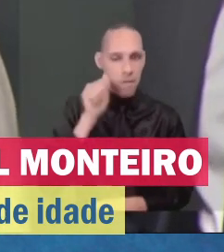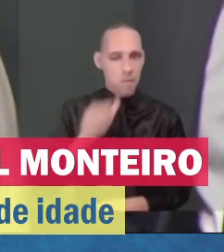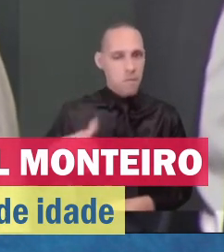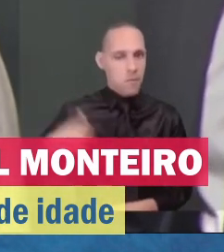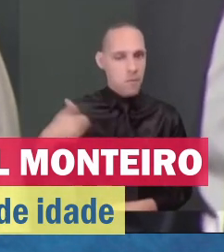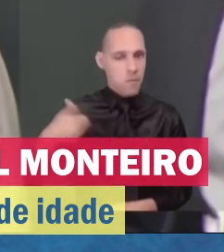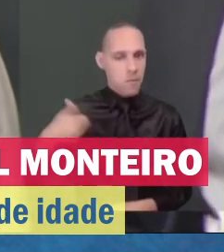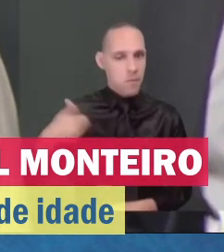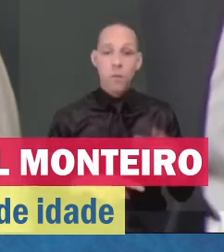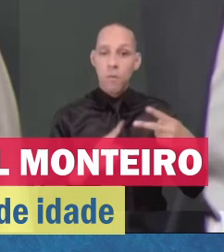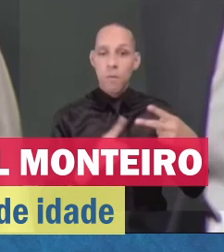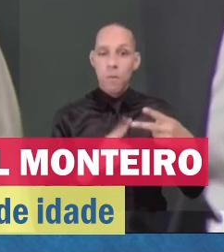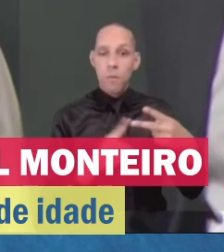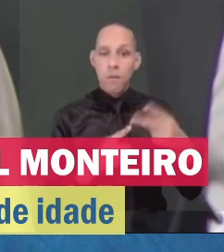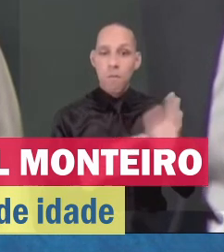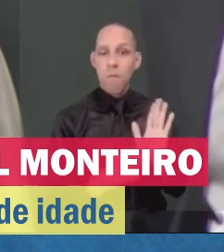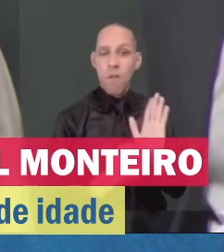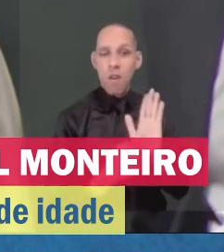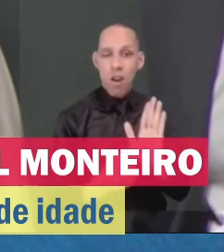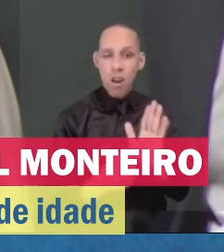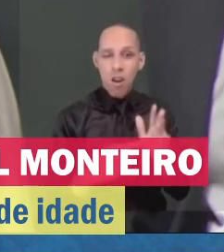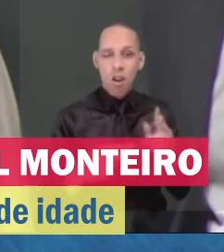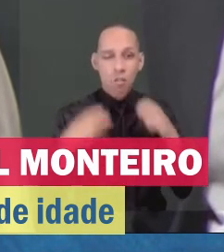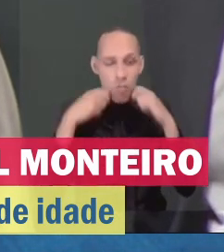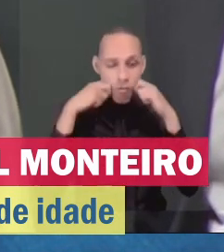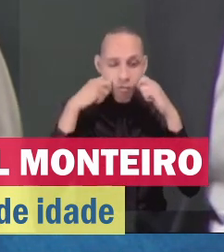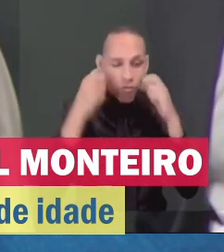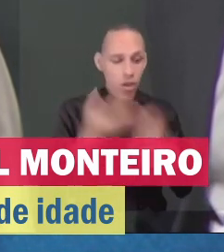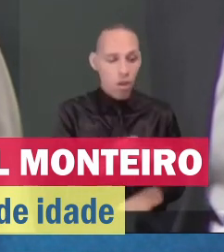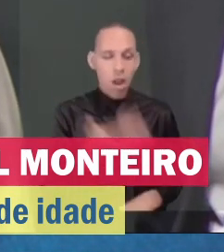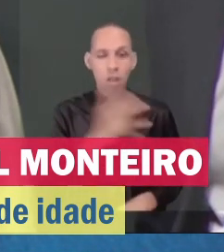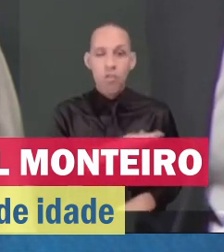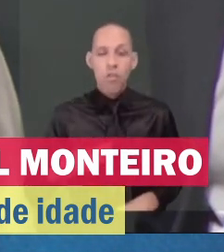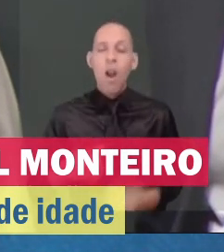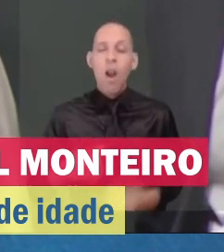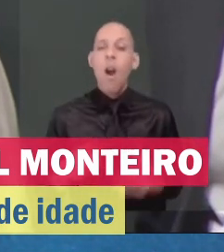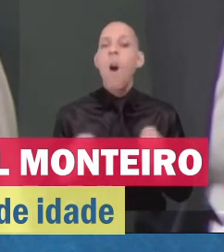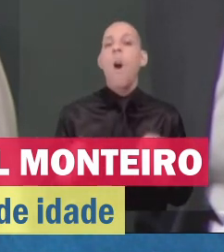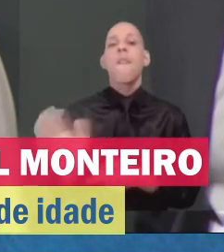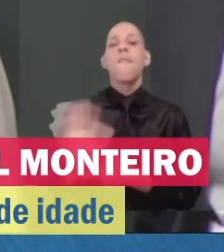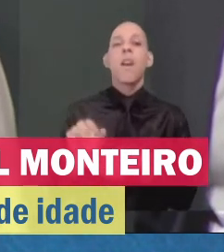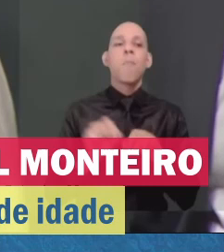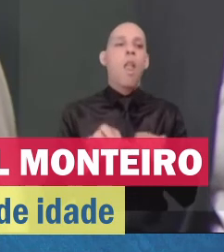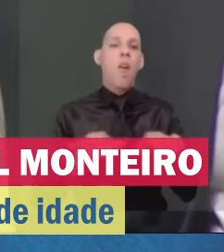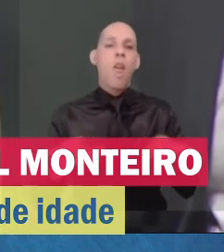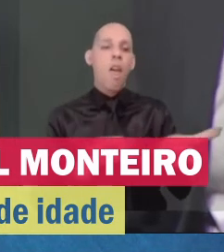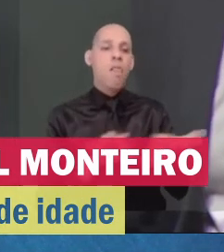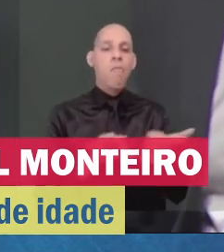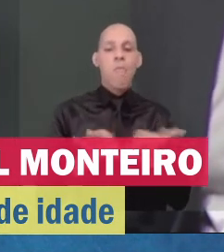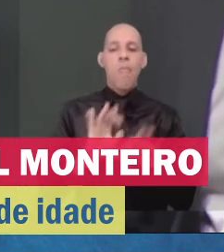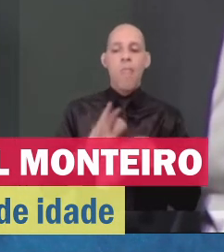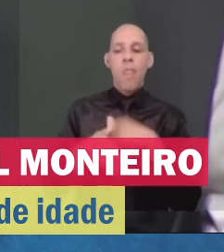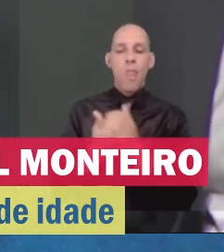2. Exposição vexatória de crianças por meio da divulgação de vídeos manipulados em situação